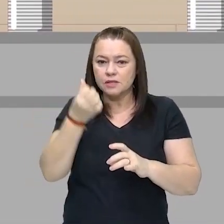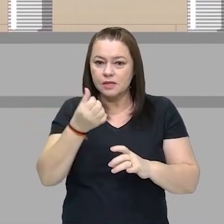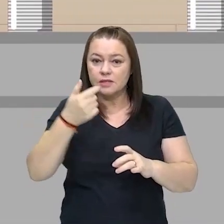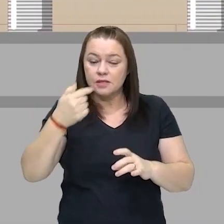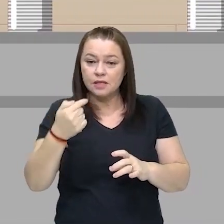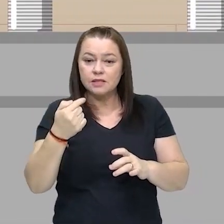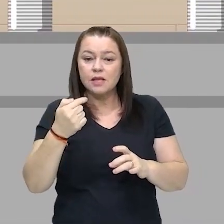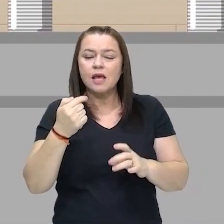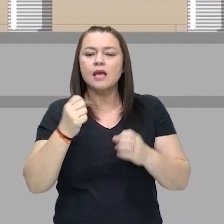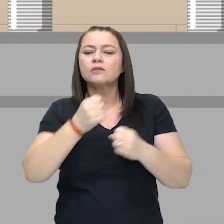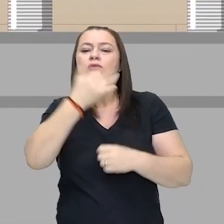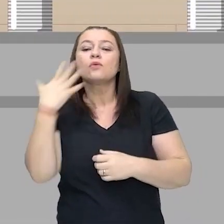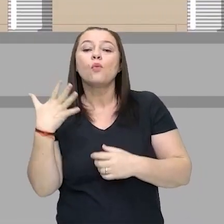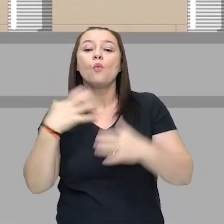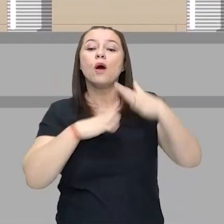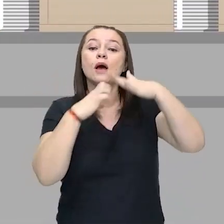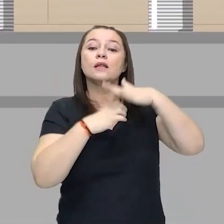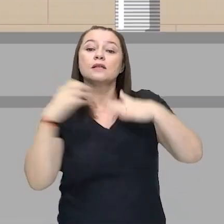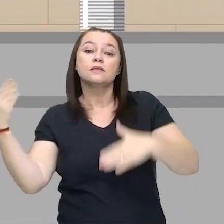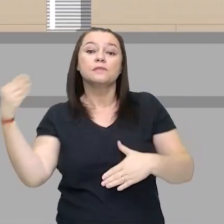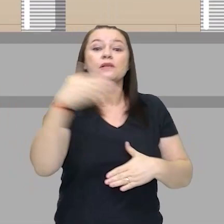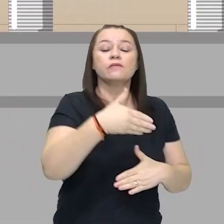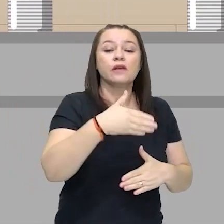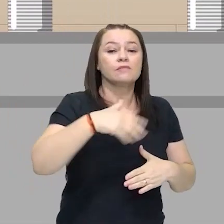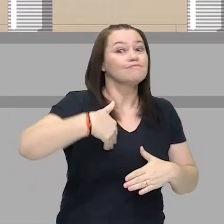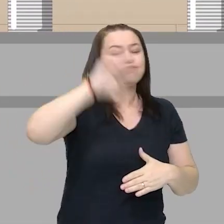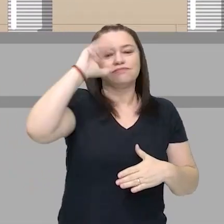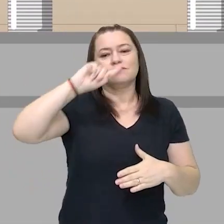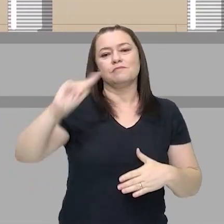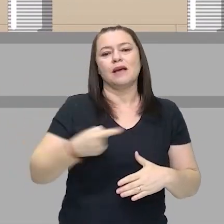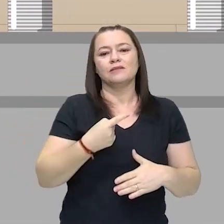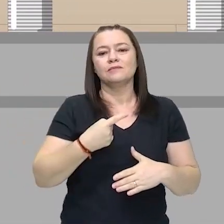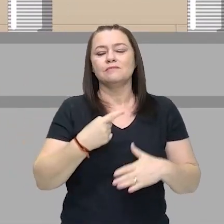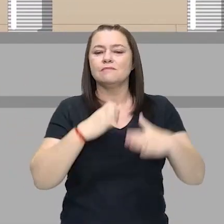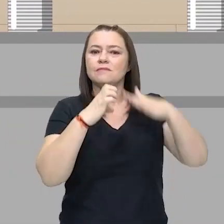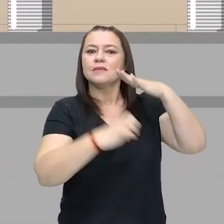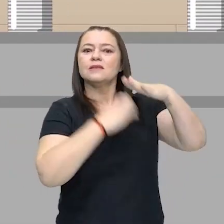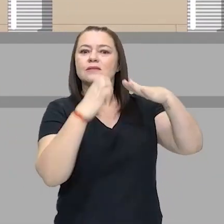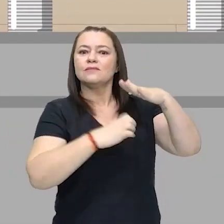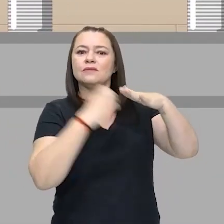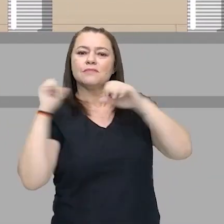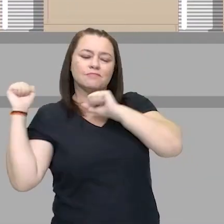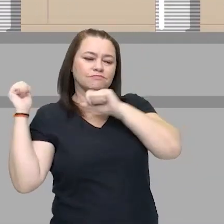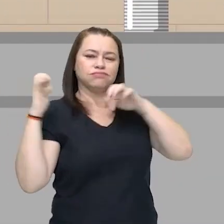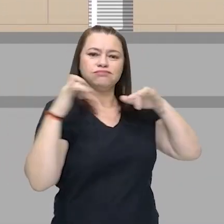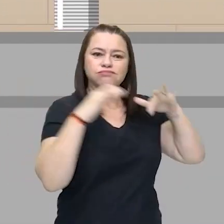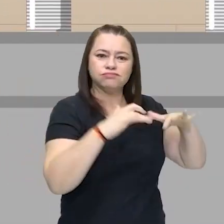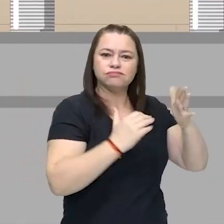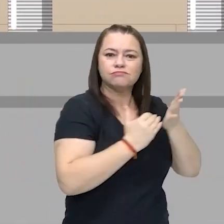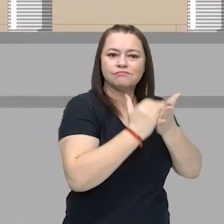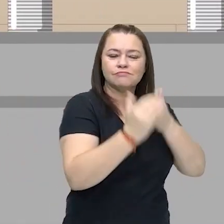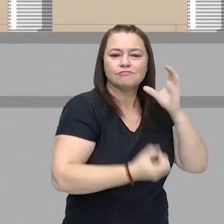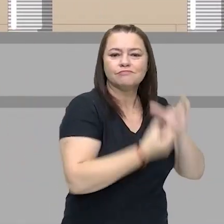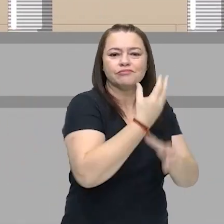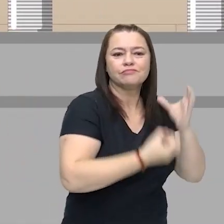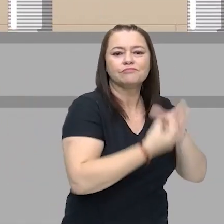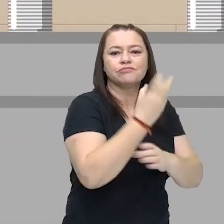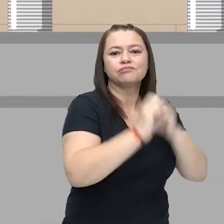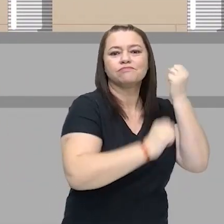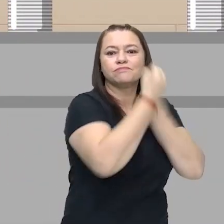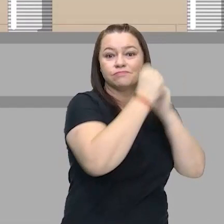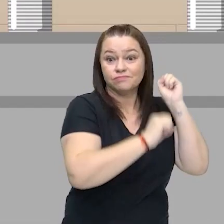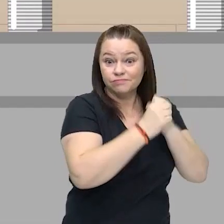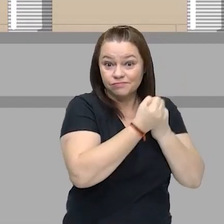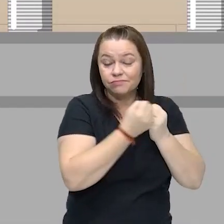para cá, rapaz? Sabe quantas? Mais de 1.000. Mais de 1.000 empresas ocuparam a região. Professor, o que isso significa? Que